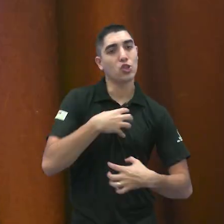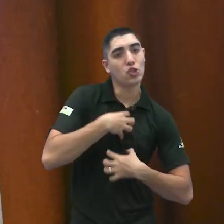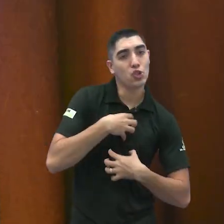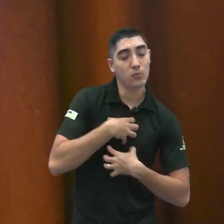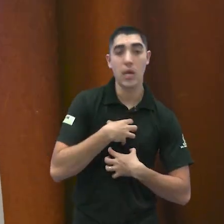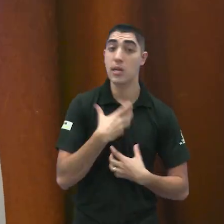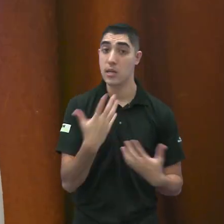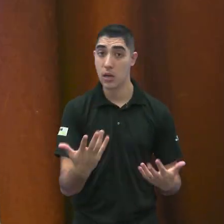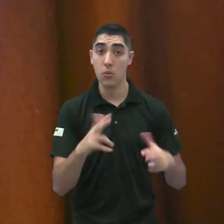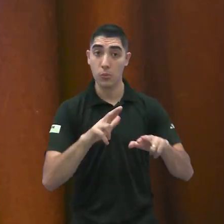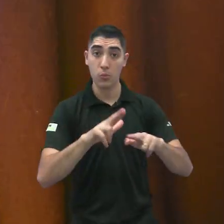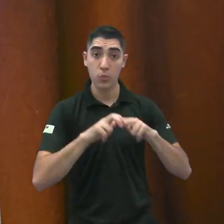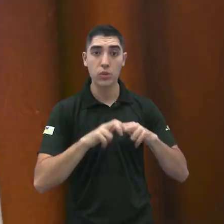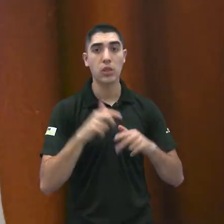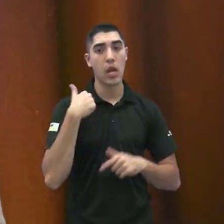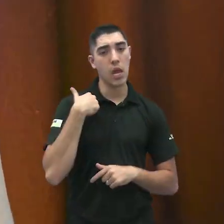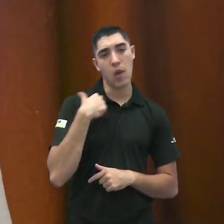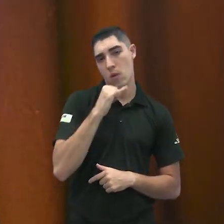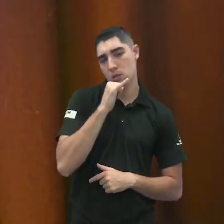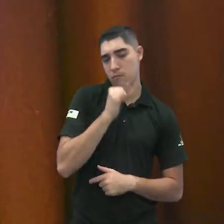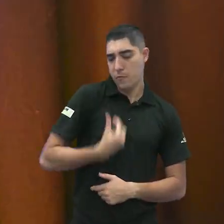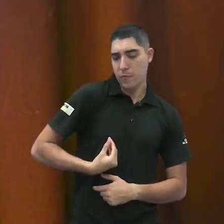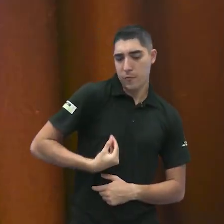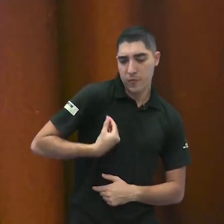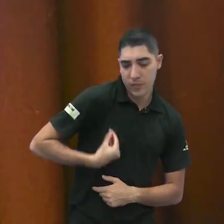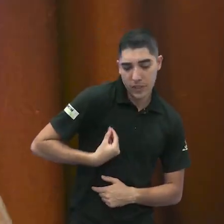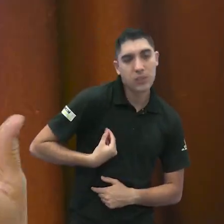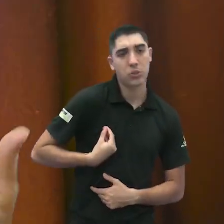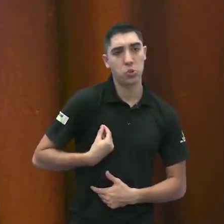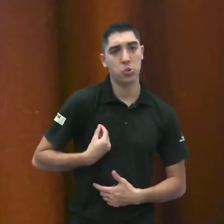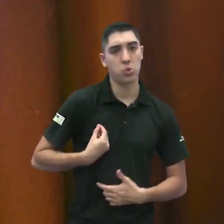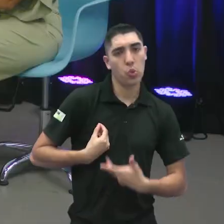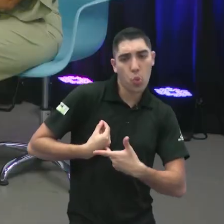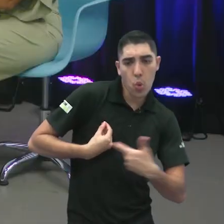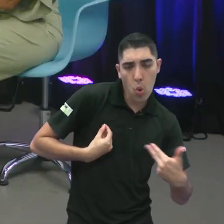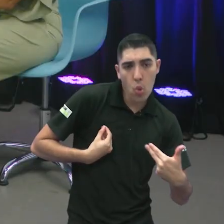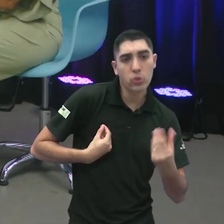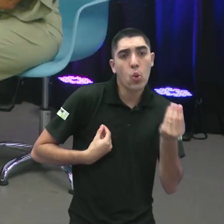a relação entre o que eu vivo e como eu vou me